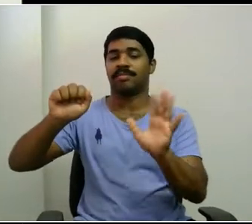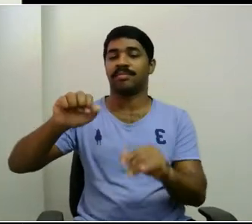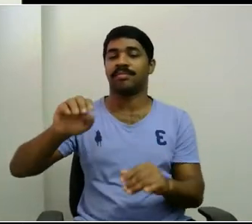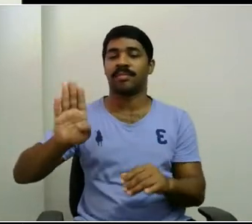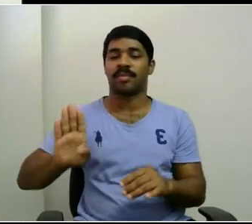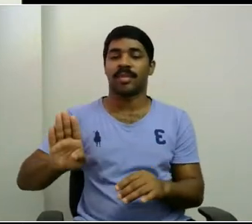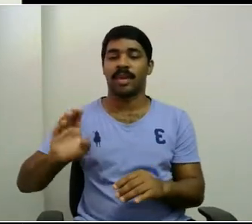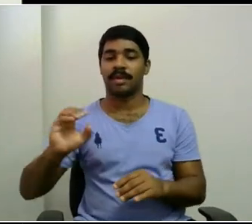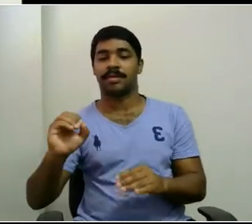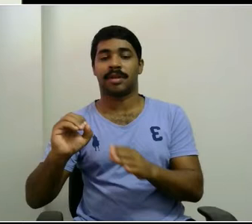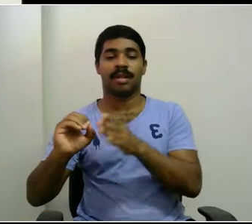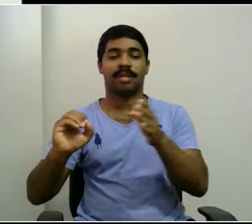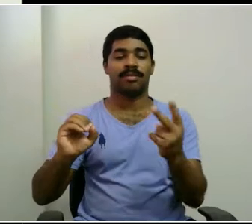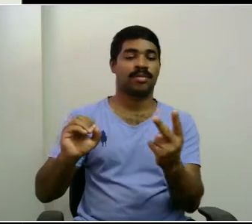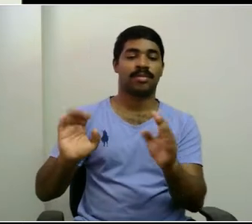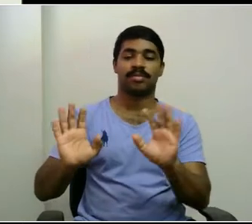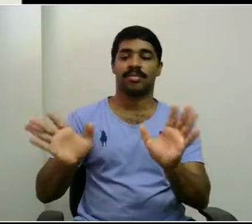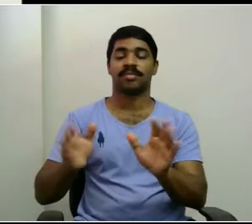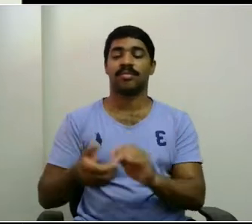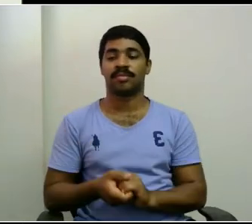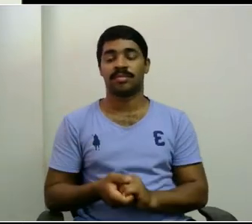não, né? Eles começam do 0 e vai até o 2, então também não.